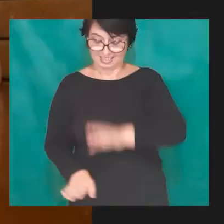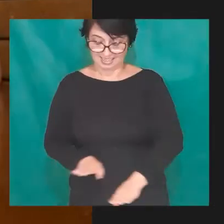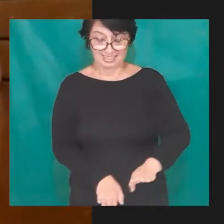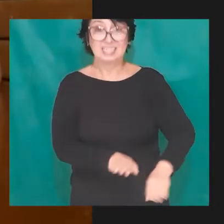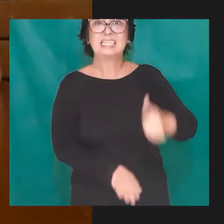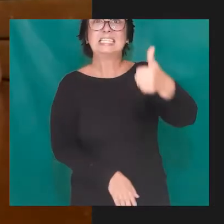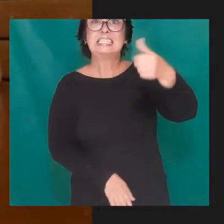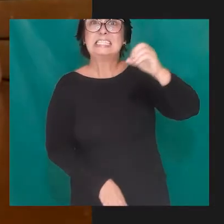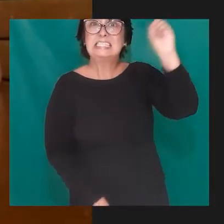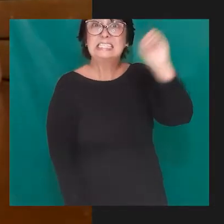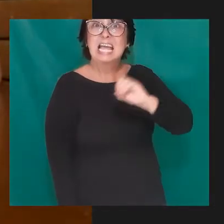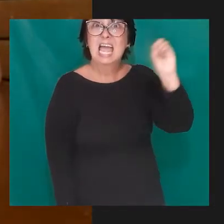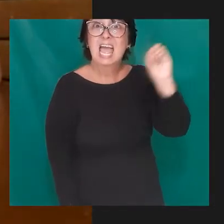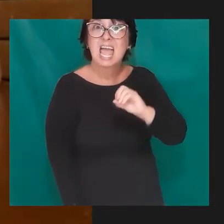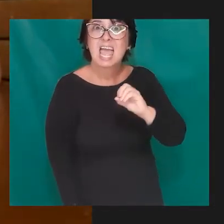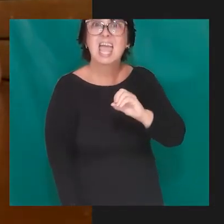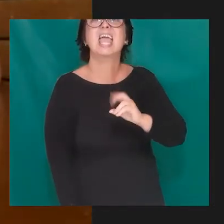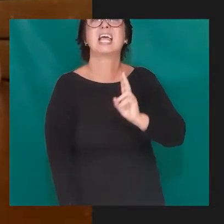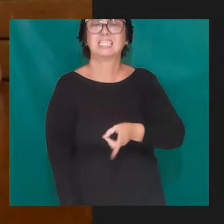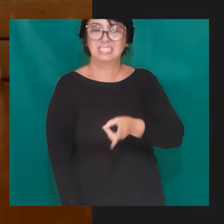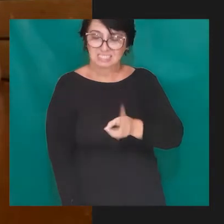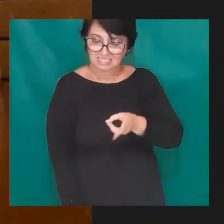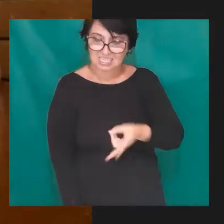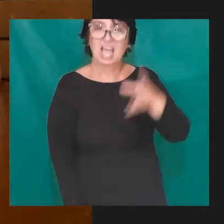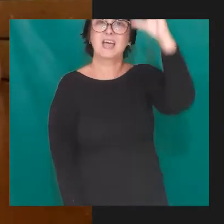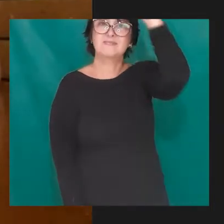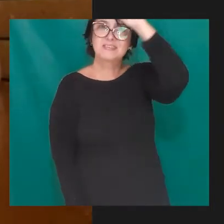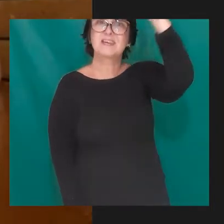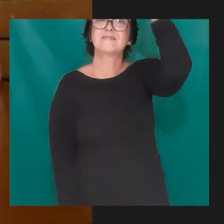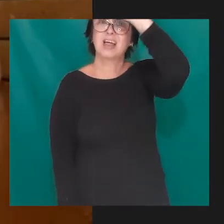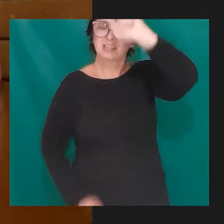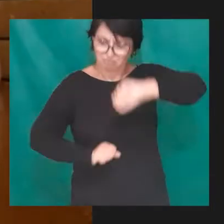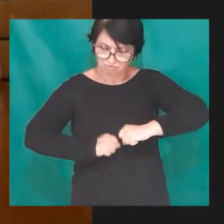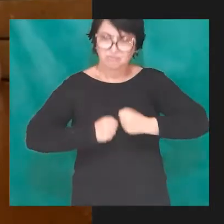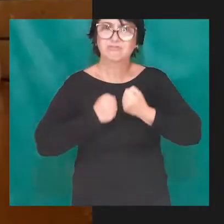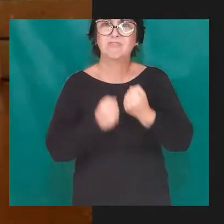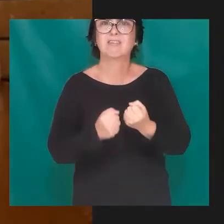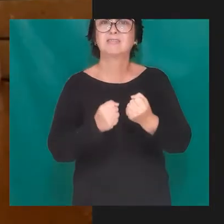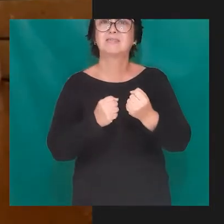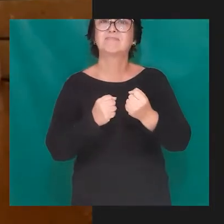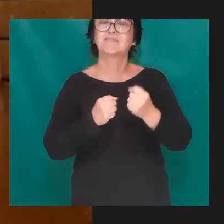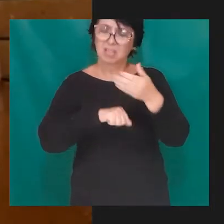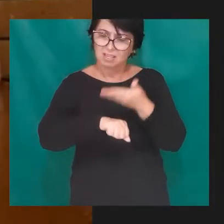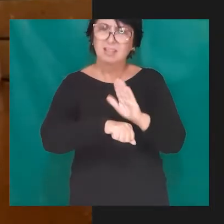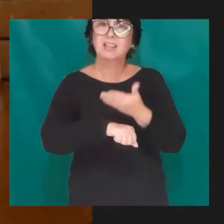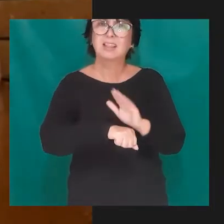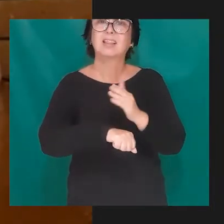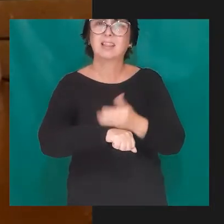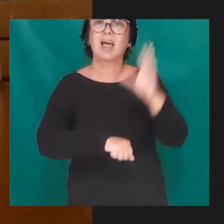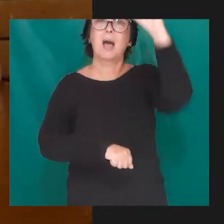Mesmo as que não têm muita facilidade, quando se dedicam, eles aprendem sim.